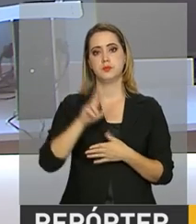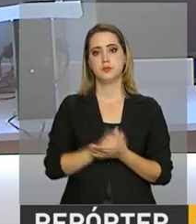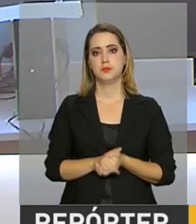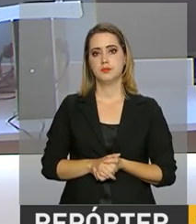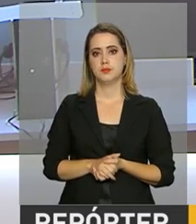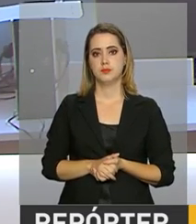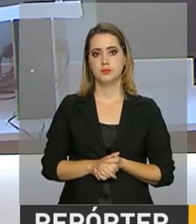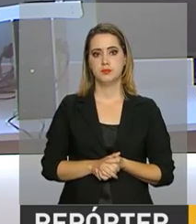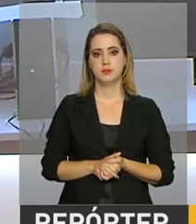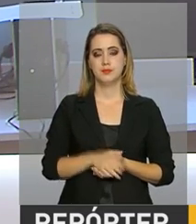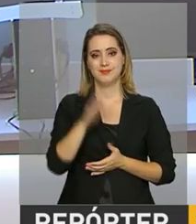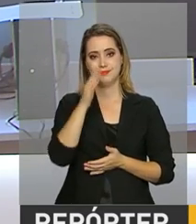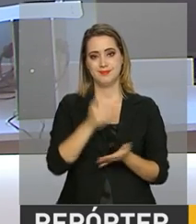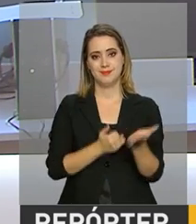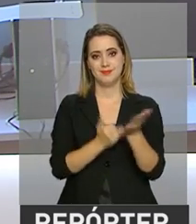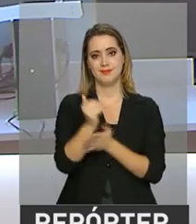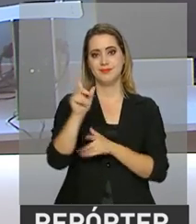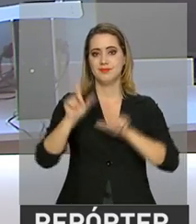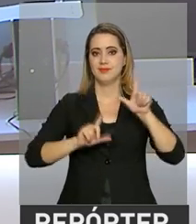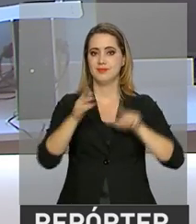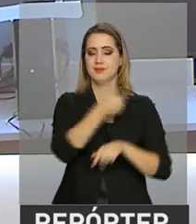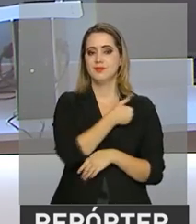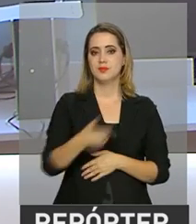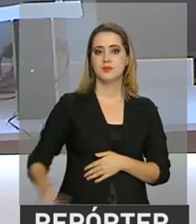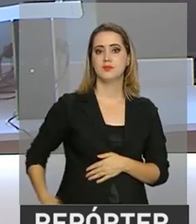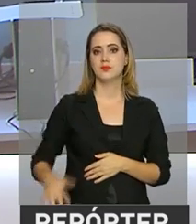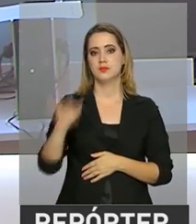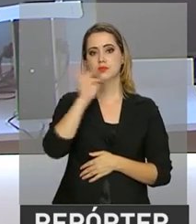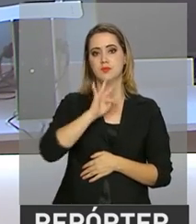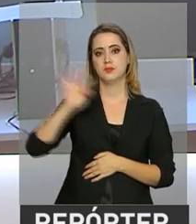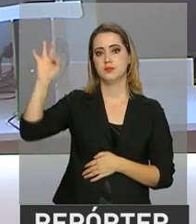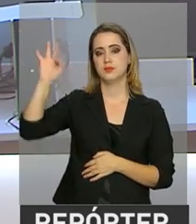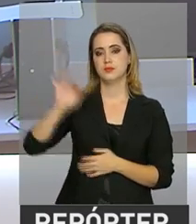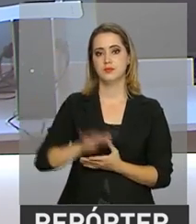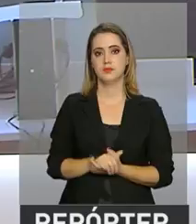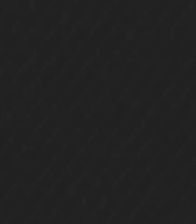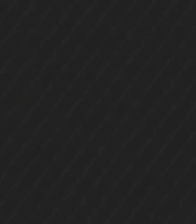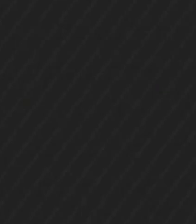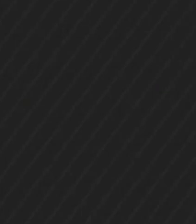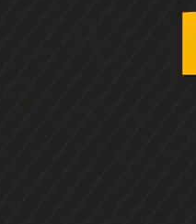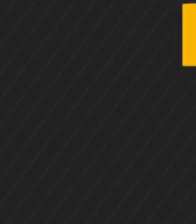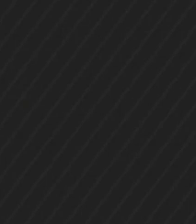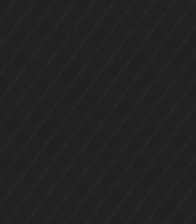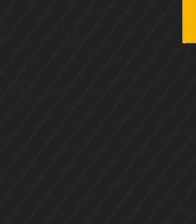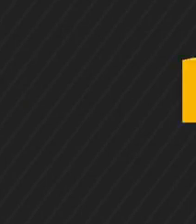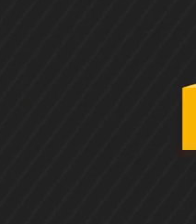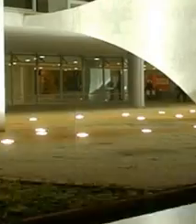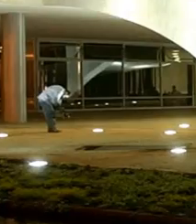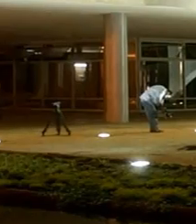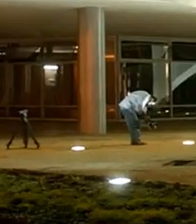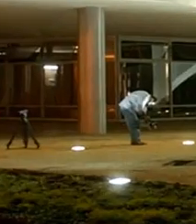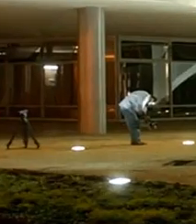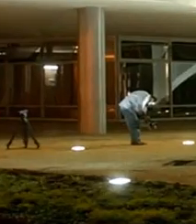Repórter NBR. Continue com a gente na NBR, a TV do Governo Federal.